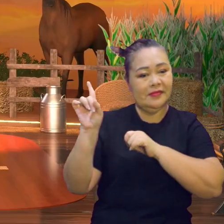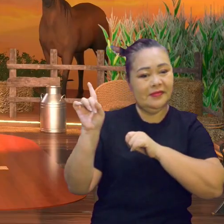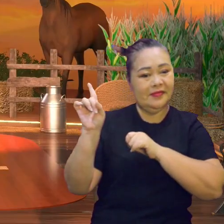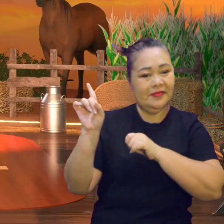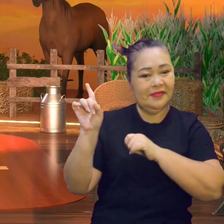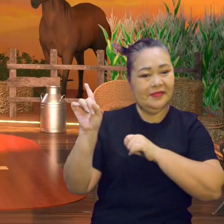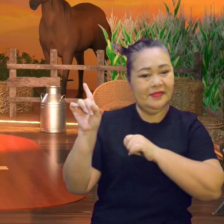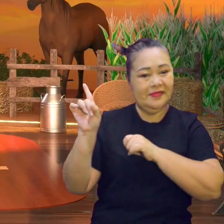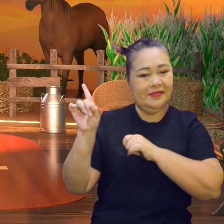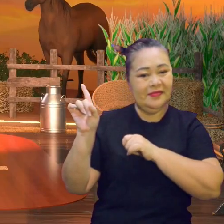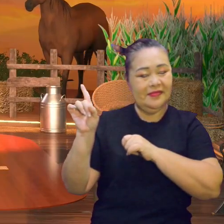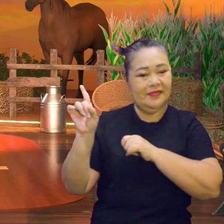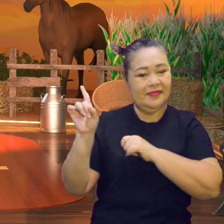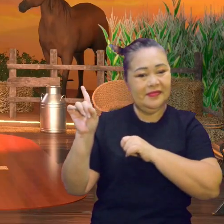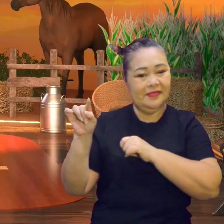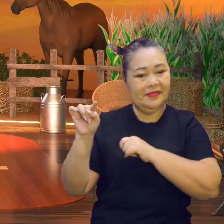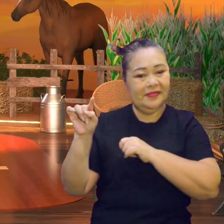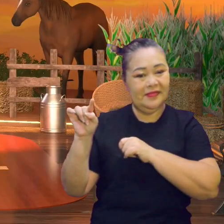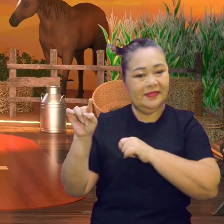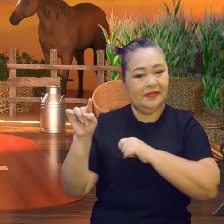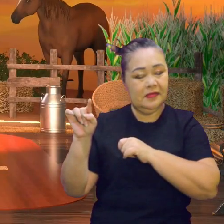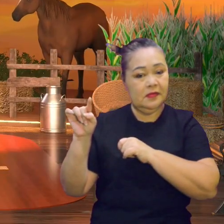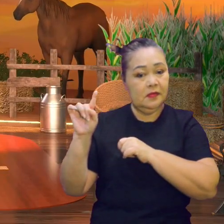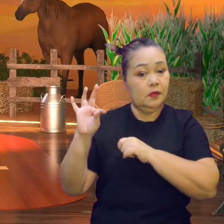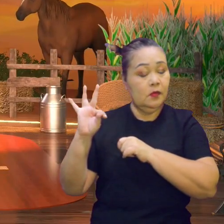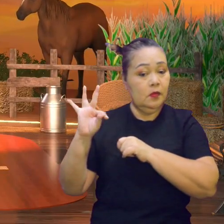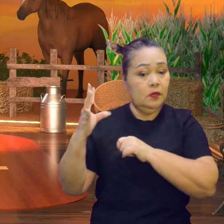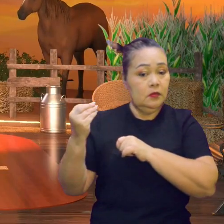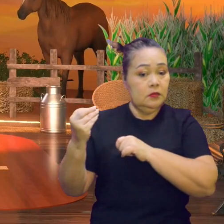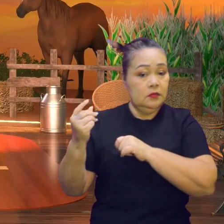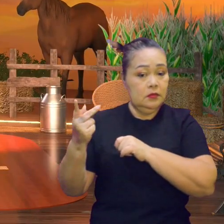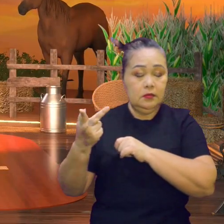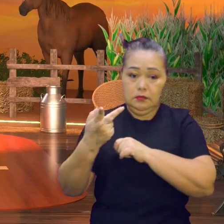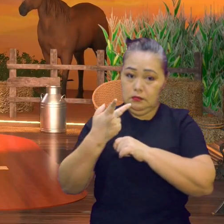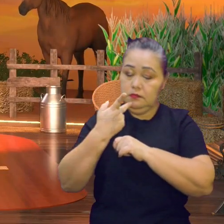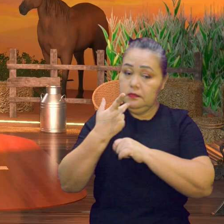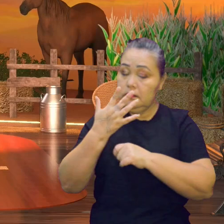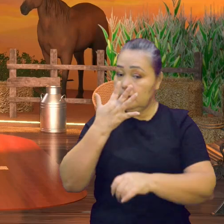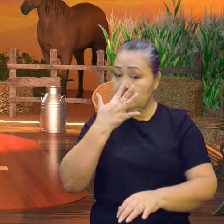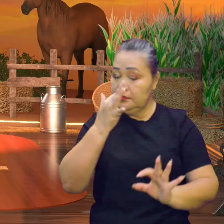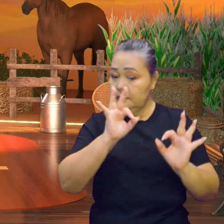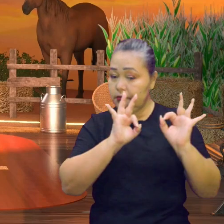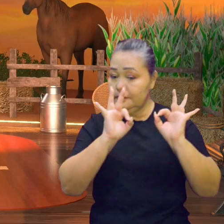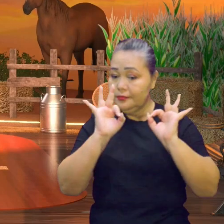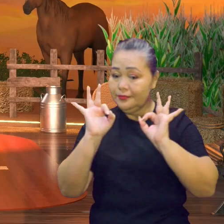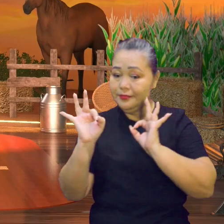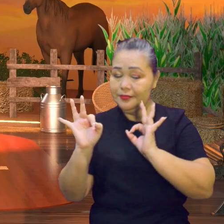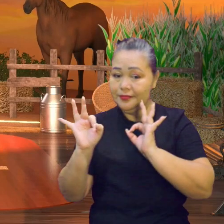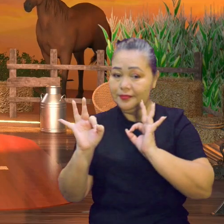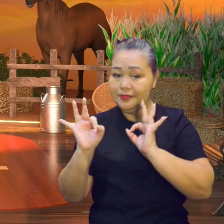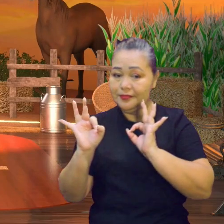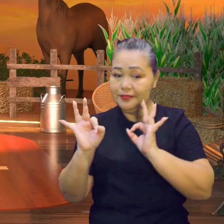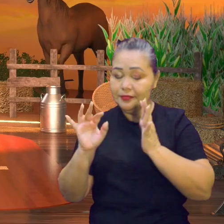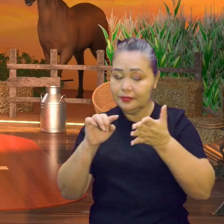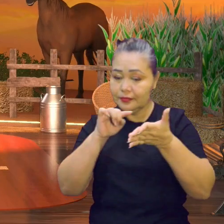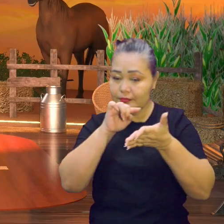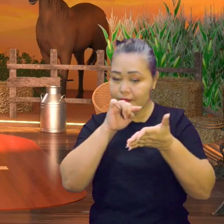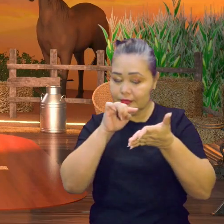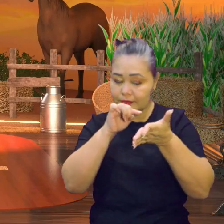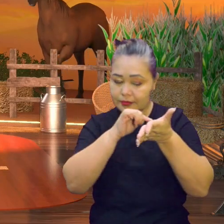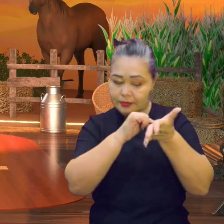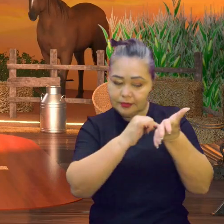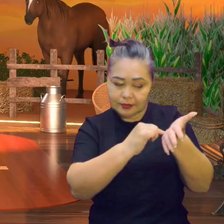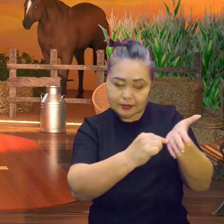janelinha aqui. E ó, toda vez que você observar, você vai, ó, sublinhando,